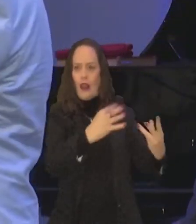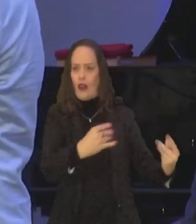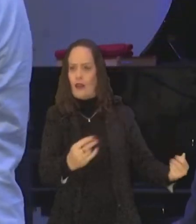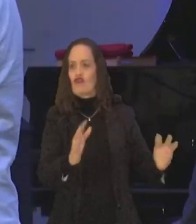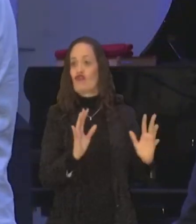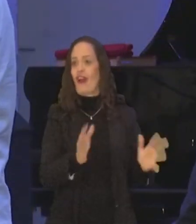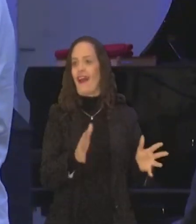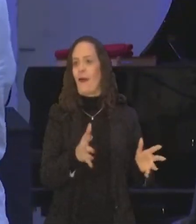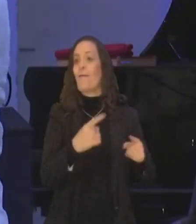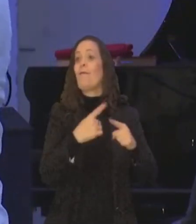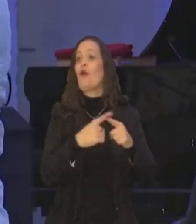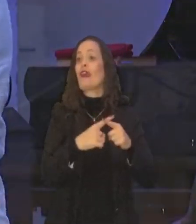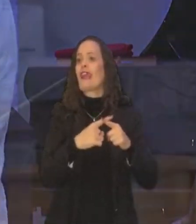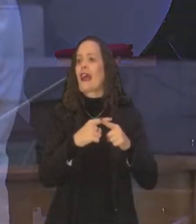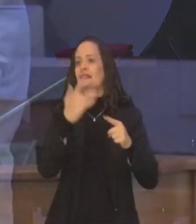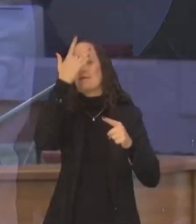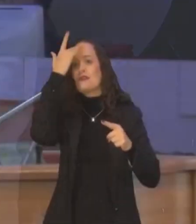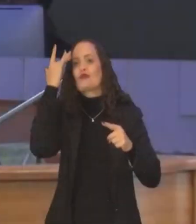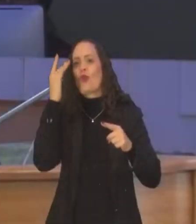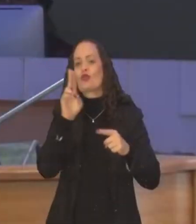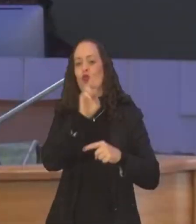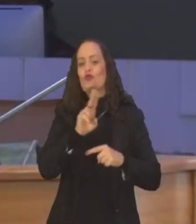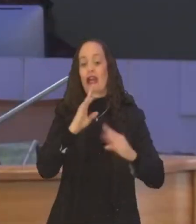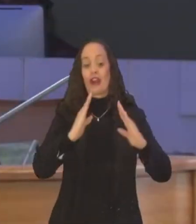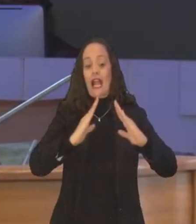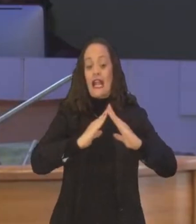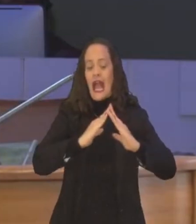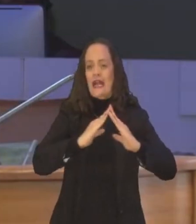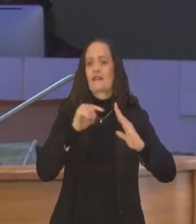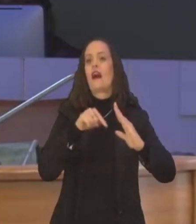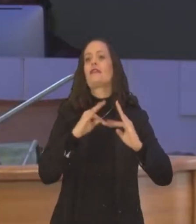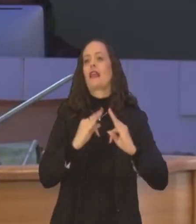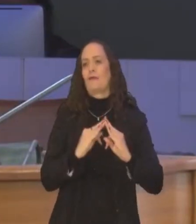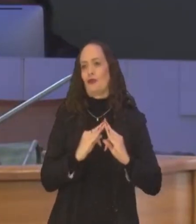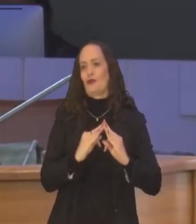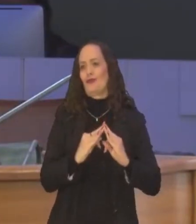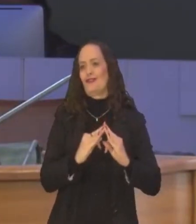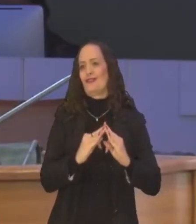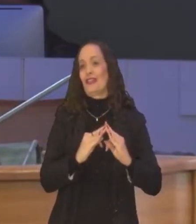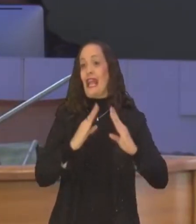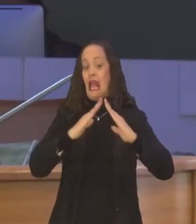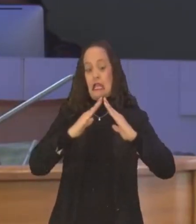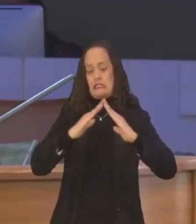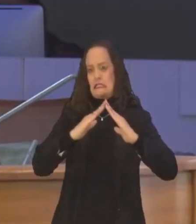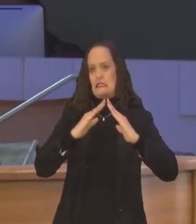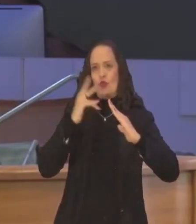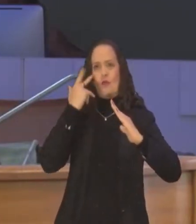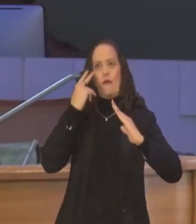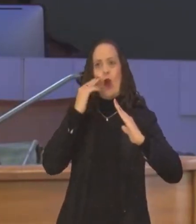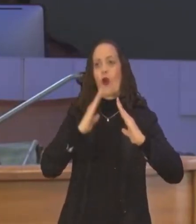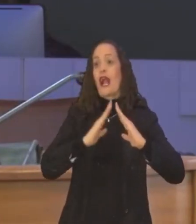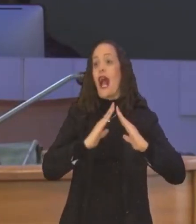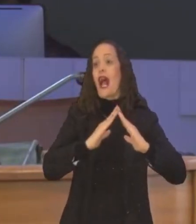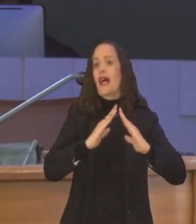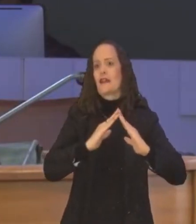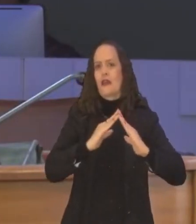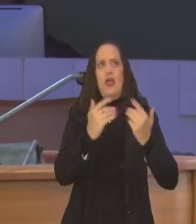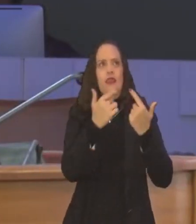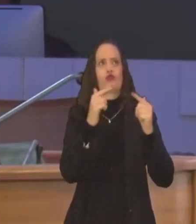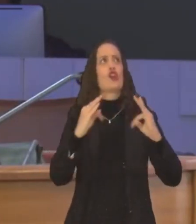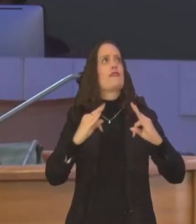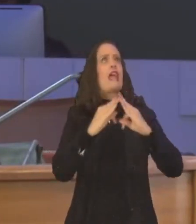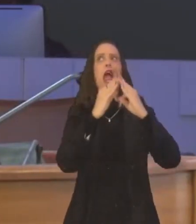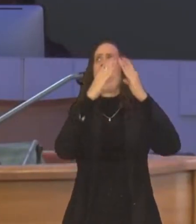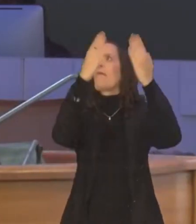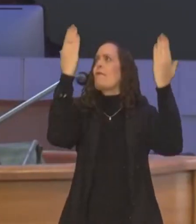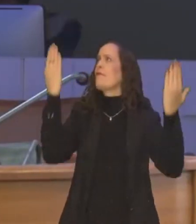nas casas, não havia um templo como nós temos hoje. As igrejas da Ásia, elas se reuniam nas casas. Então